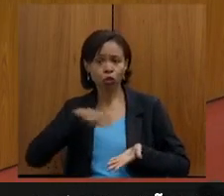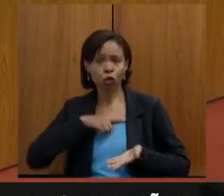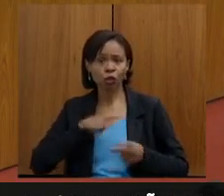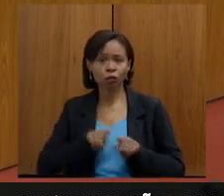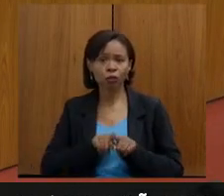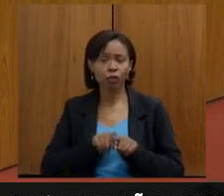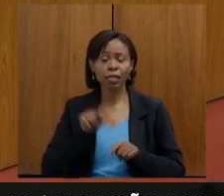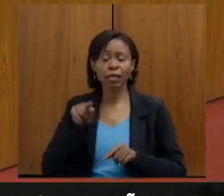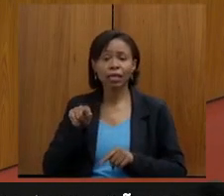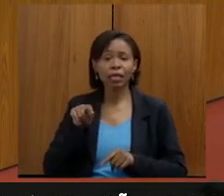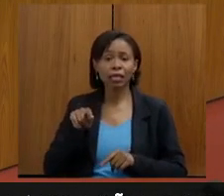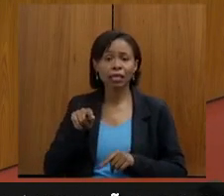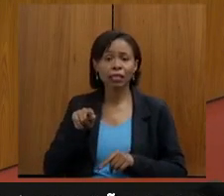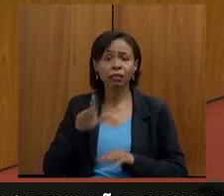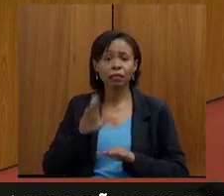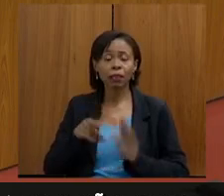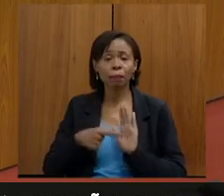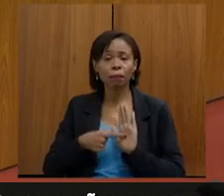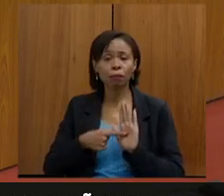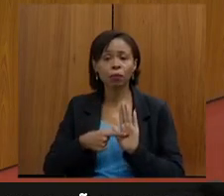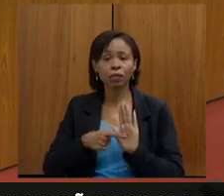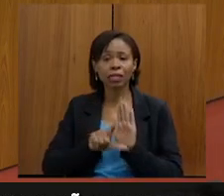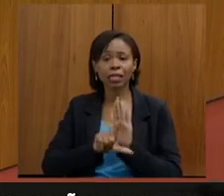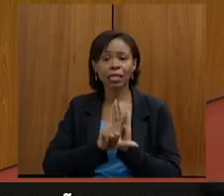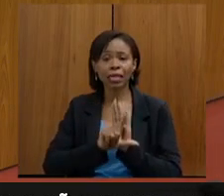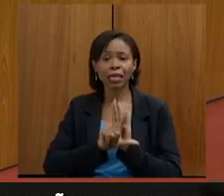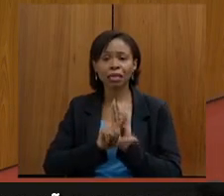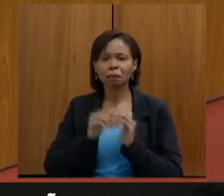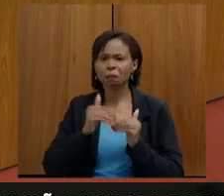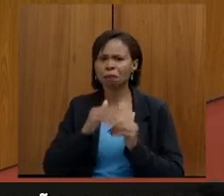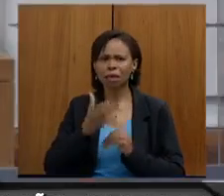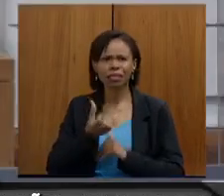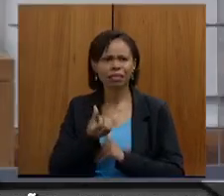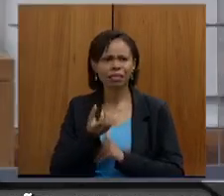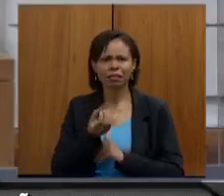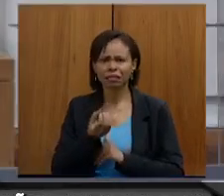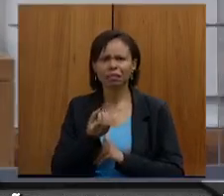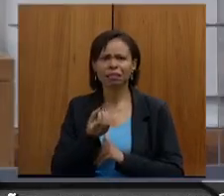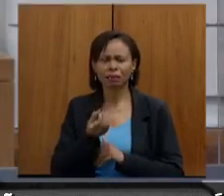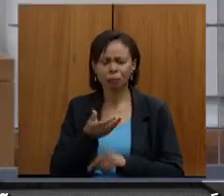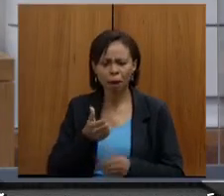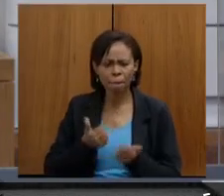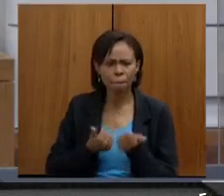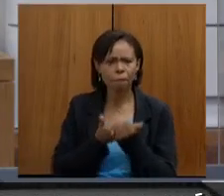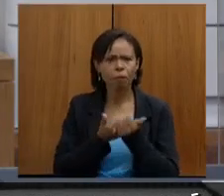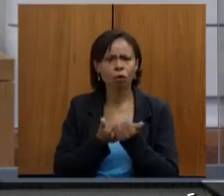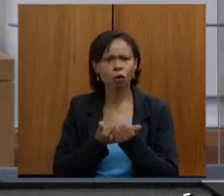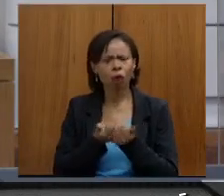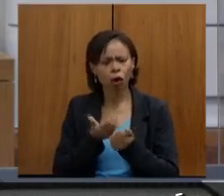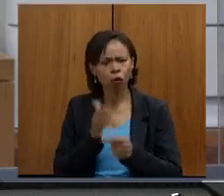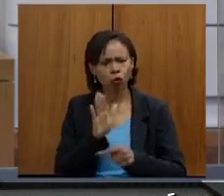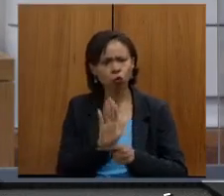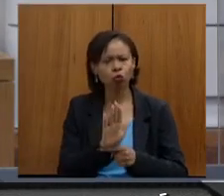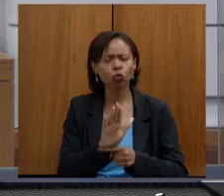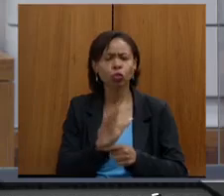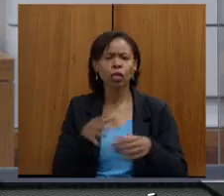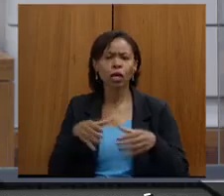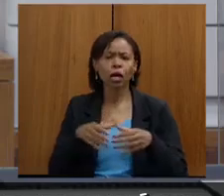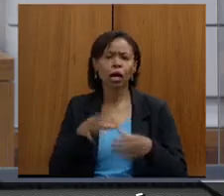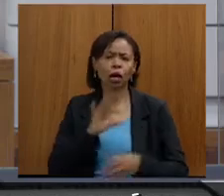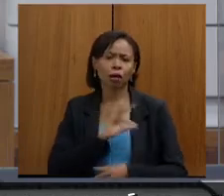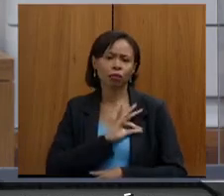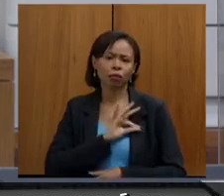60 leis para a organização para ajuda para apoio da polícia militar